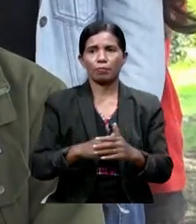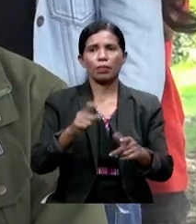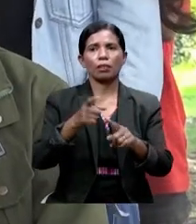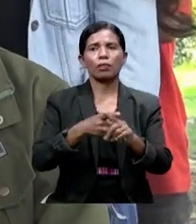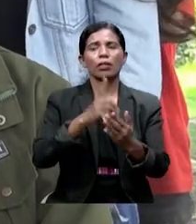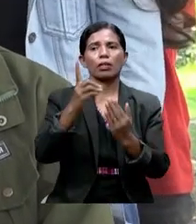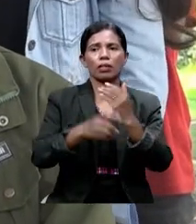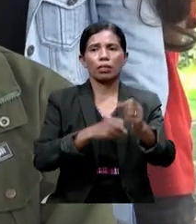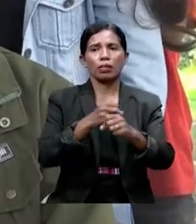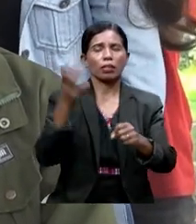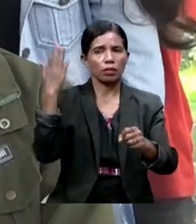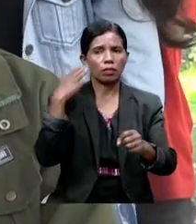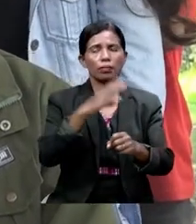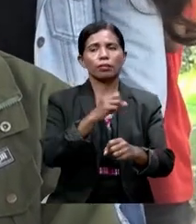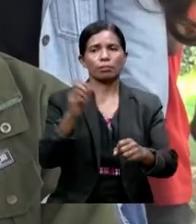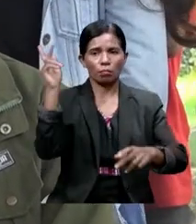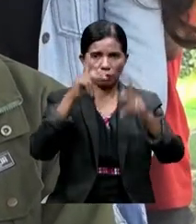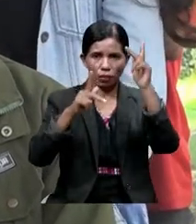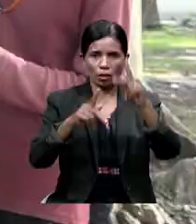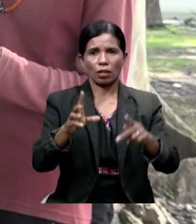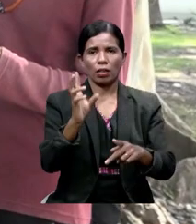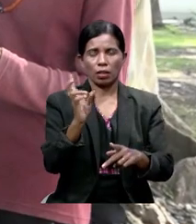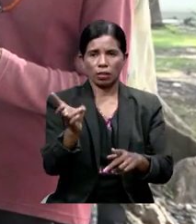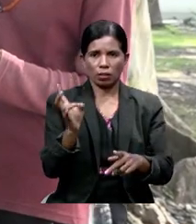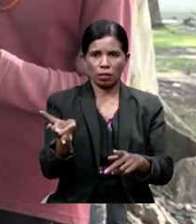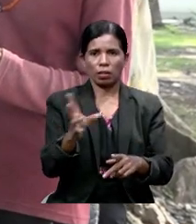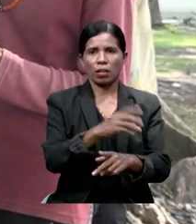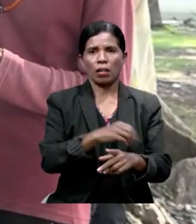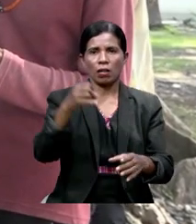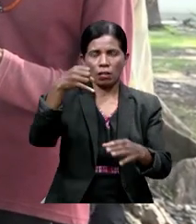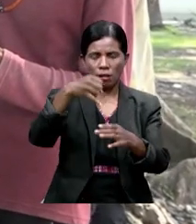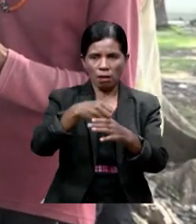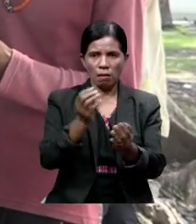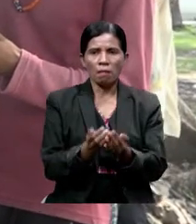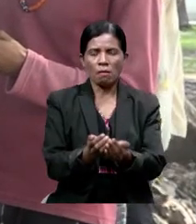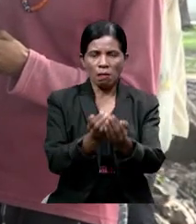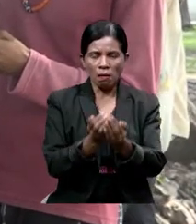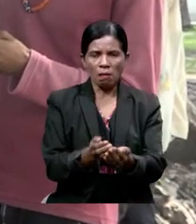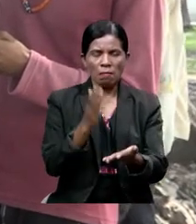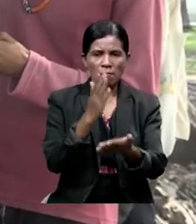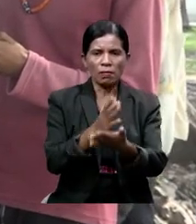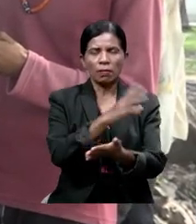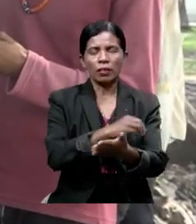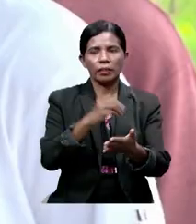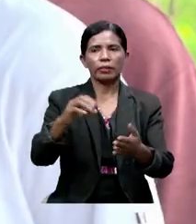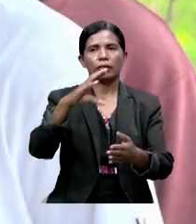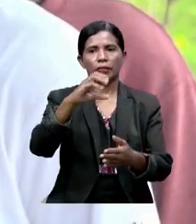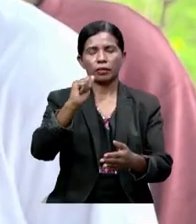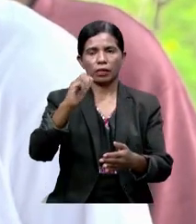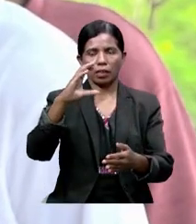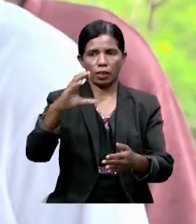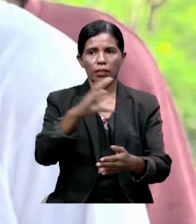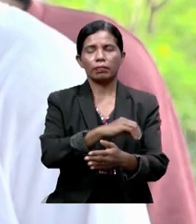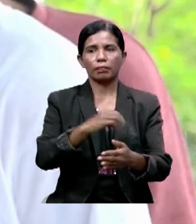dezembro, Tinangoto, caso crime e corrupção, hito nulo recém, inclui Rohak Solok, mas pendente, e a comissário